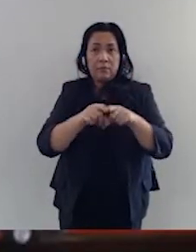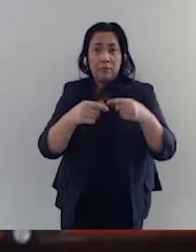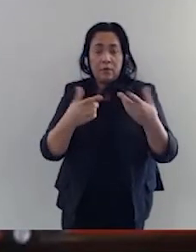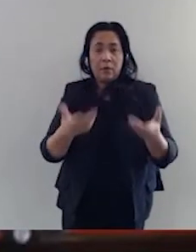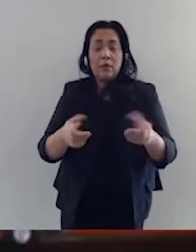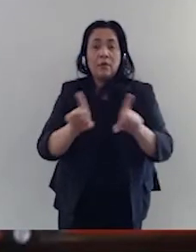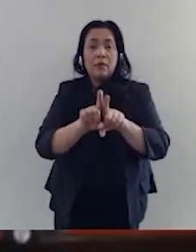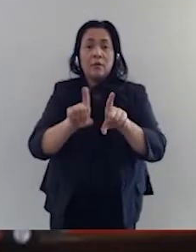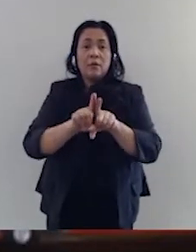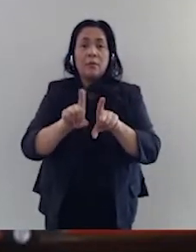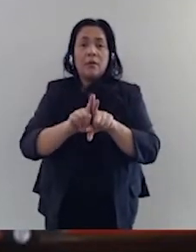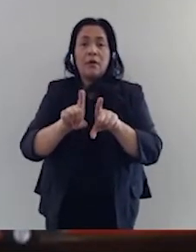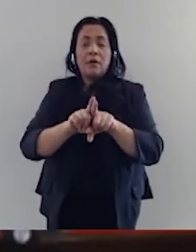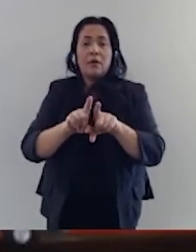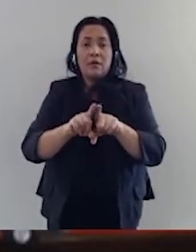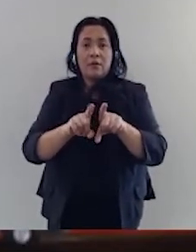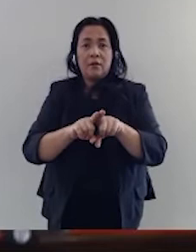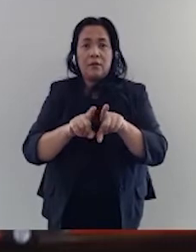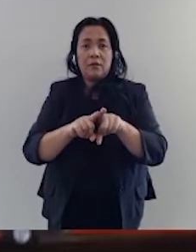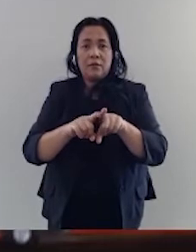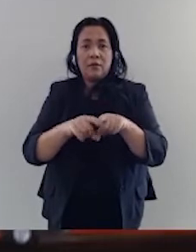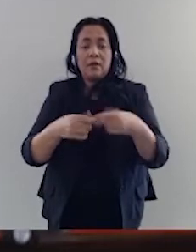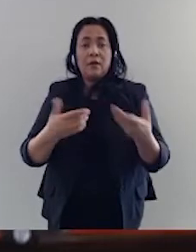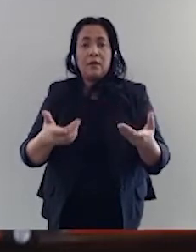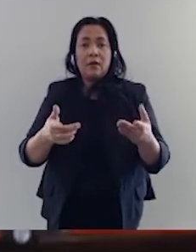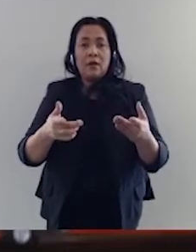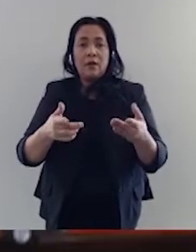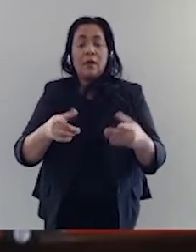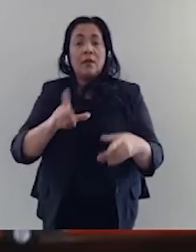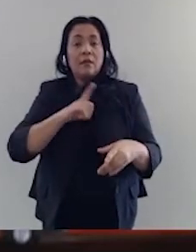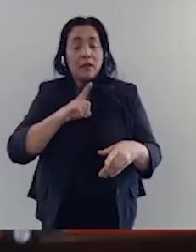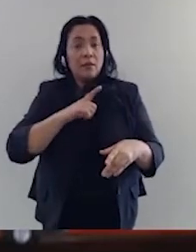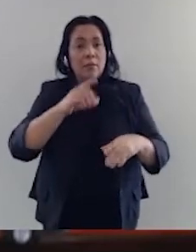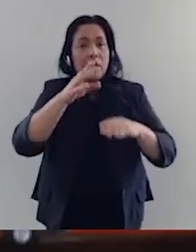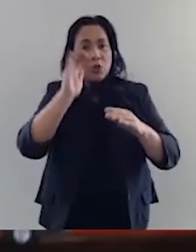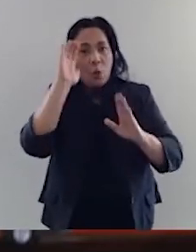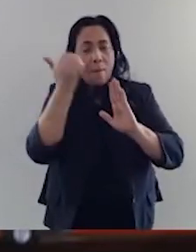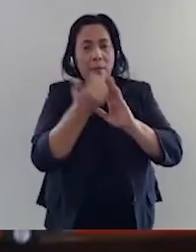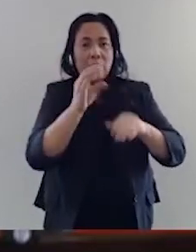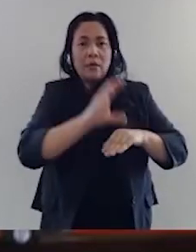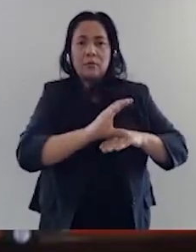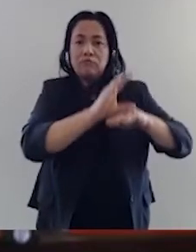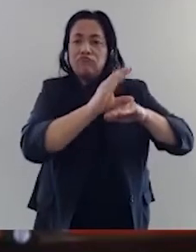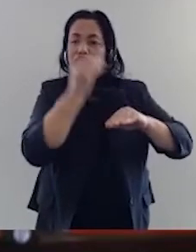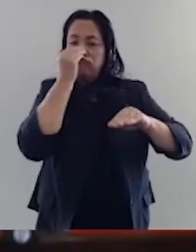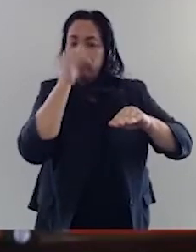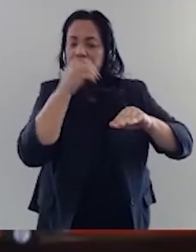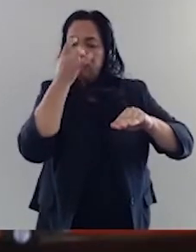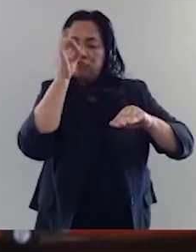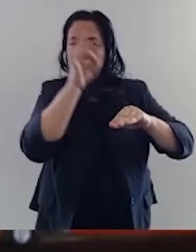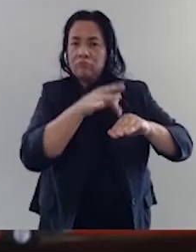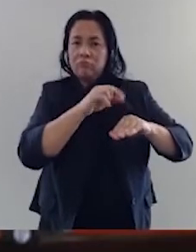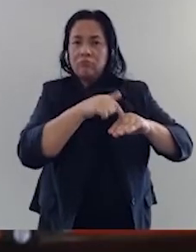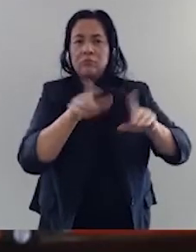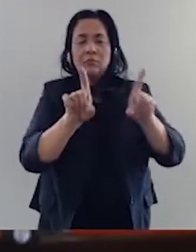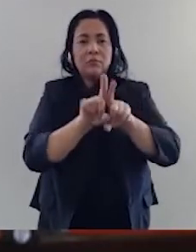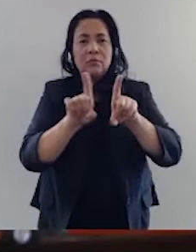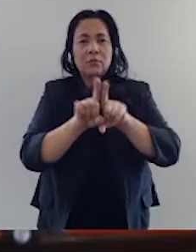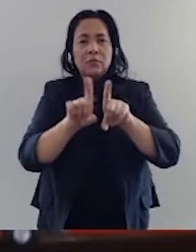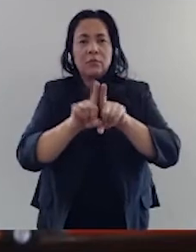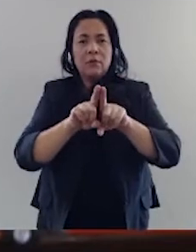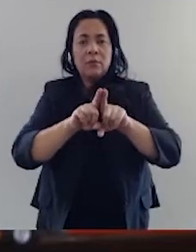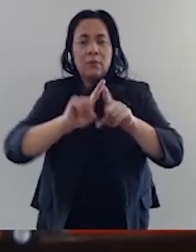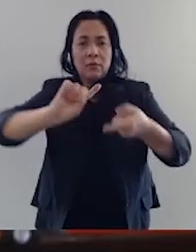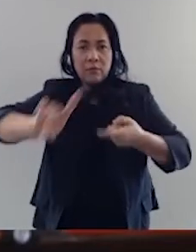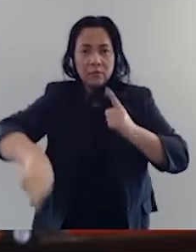constitucionalidade, nós temos a ação de inconstitucionalidade por omissão, instituída justamente para